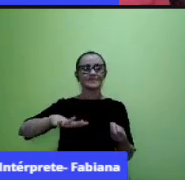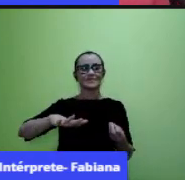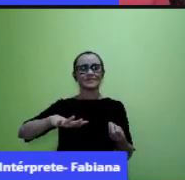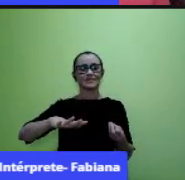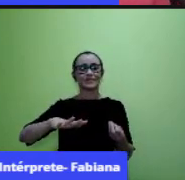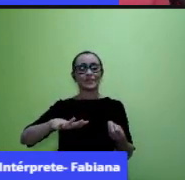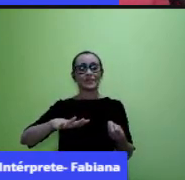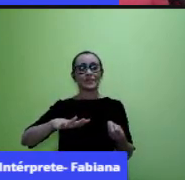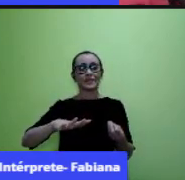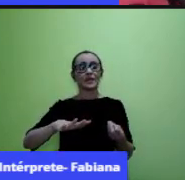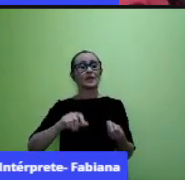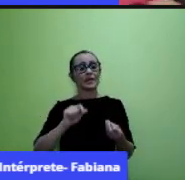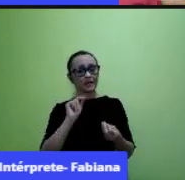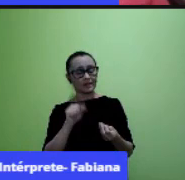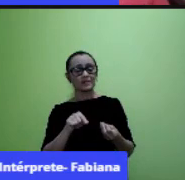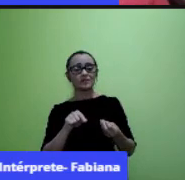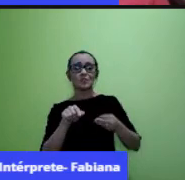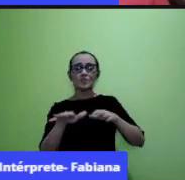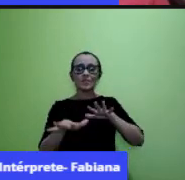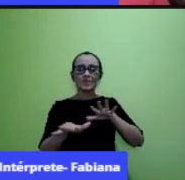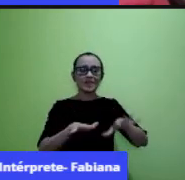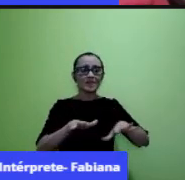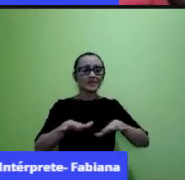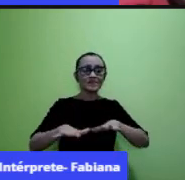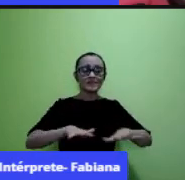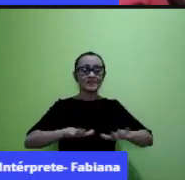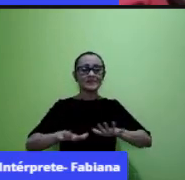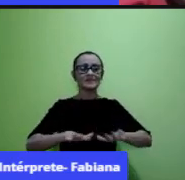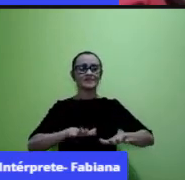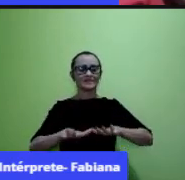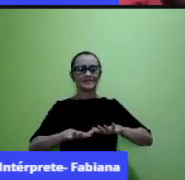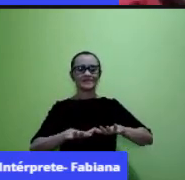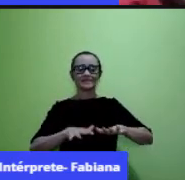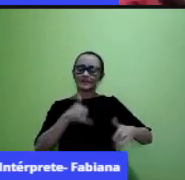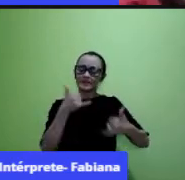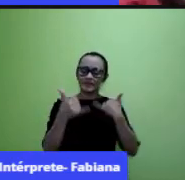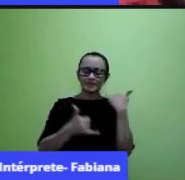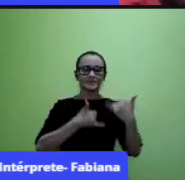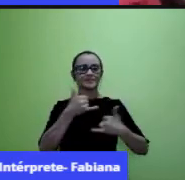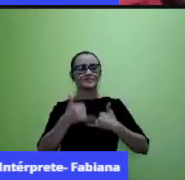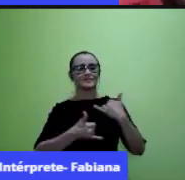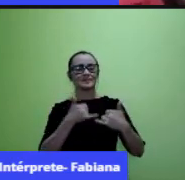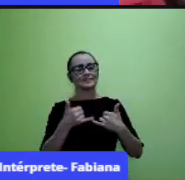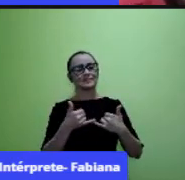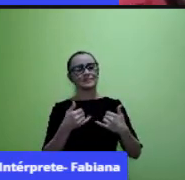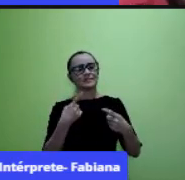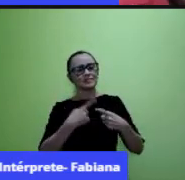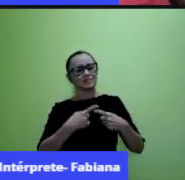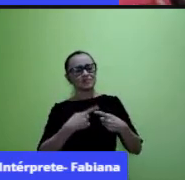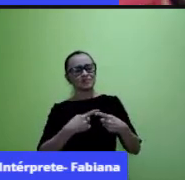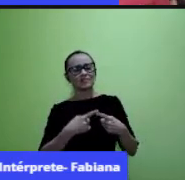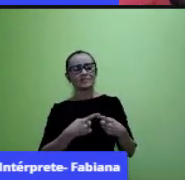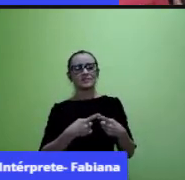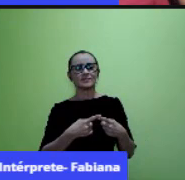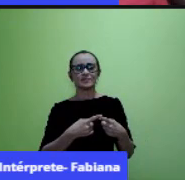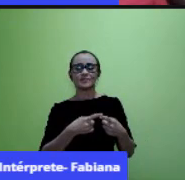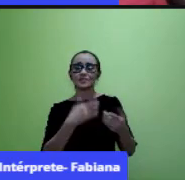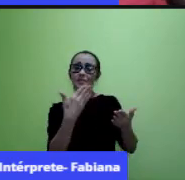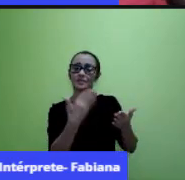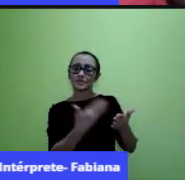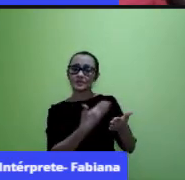do movimento, através do brincar. Por que que nossos cadernos, nós estamos colocando muitas